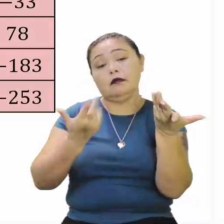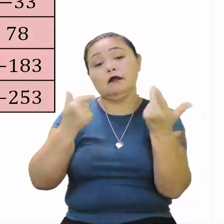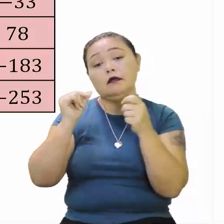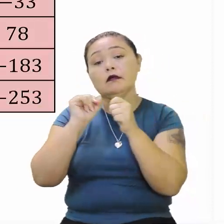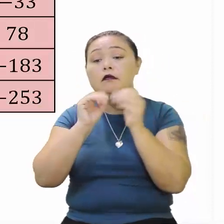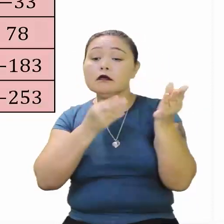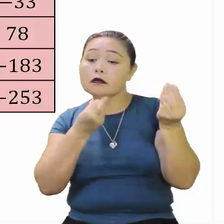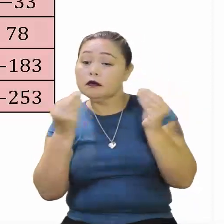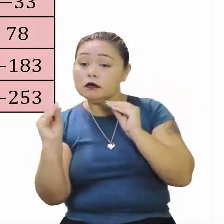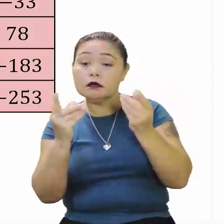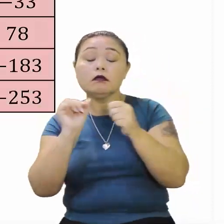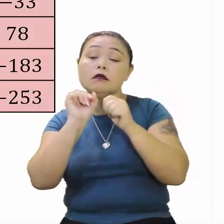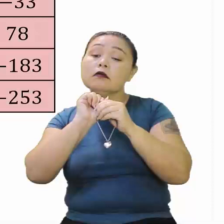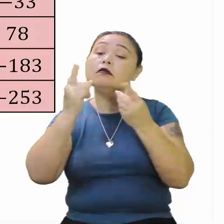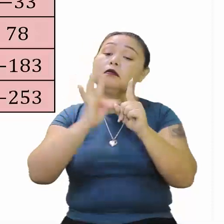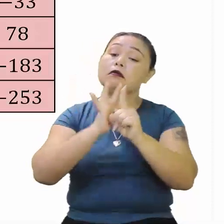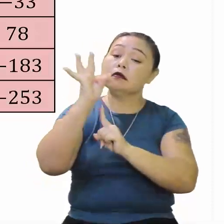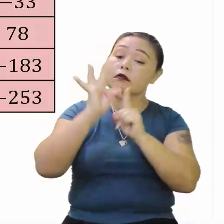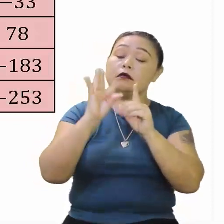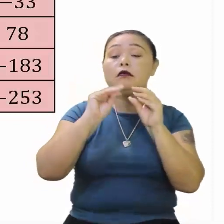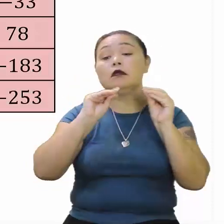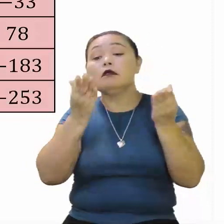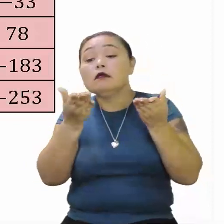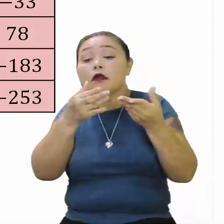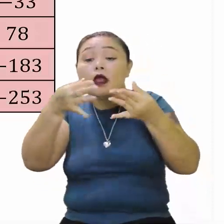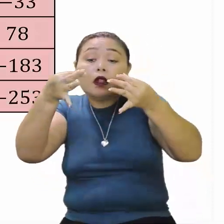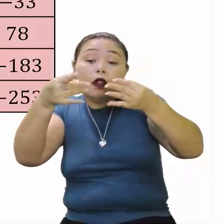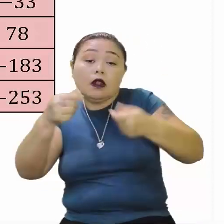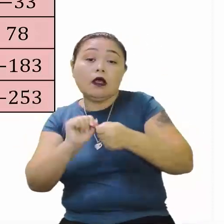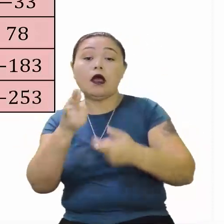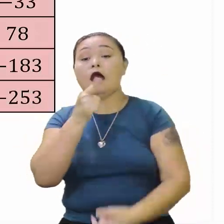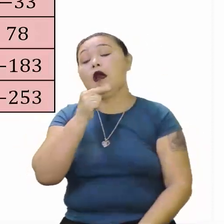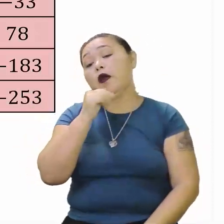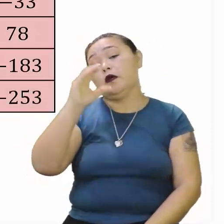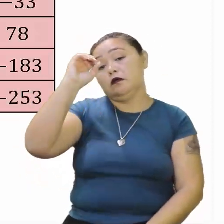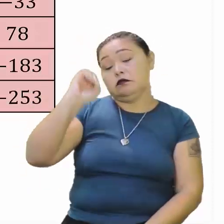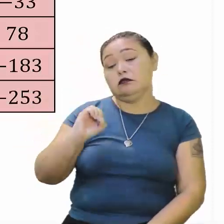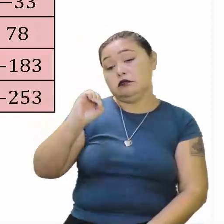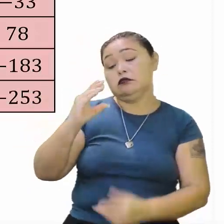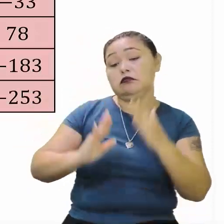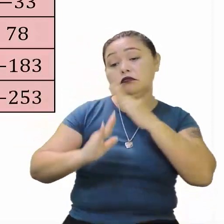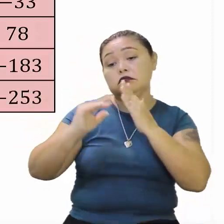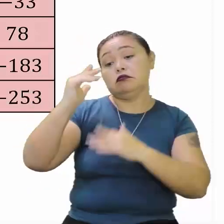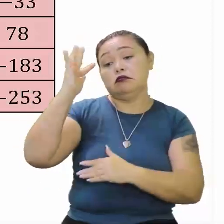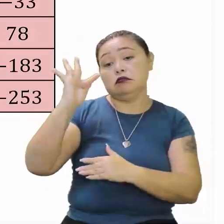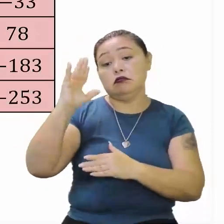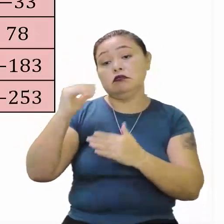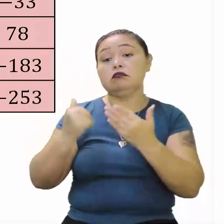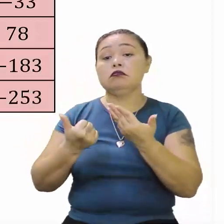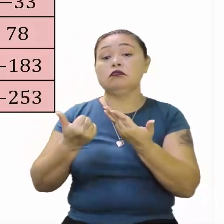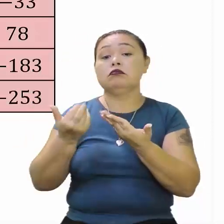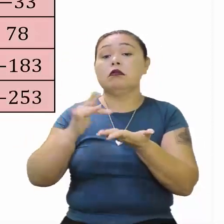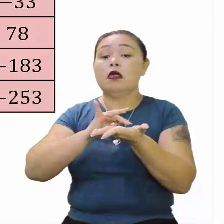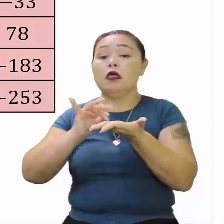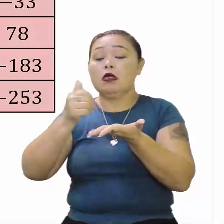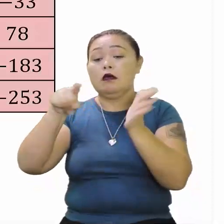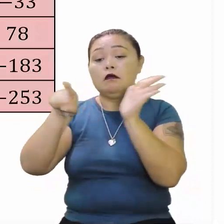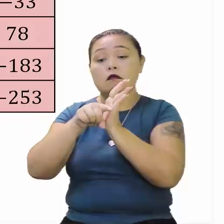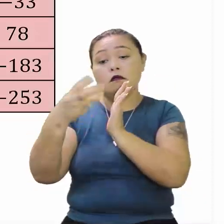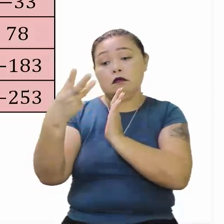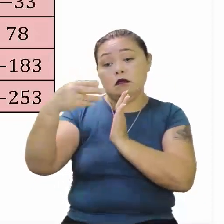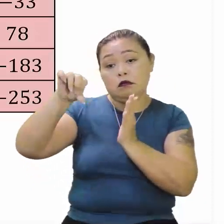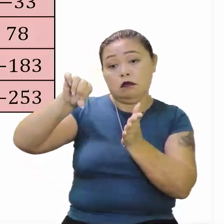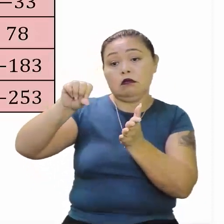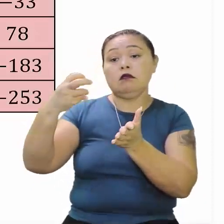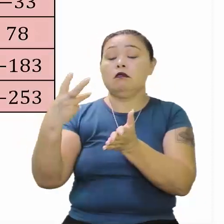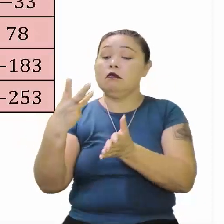entre uma temperatura e outra, ele está no estado líquido. A água, 0 e 100 graus, o mercúrio, 39 graus